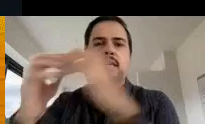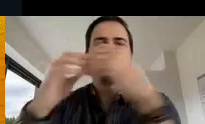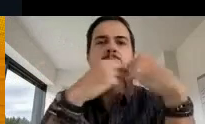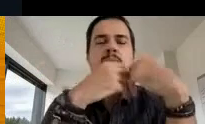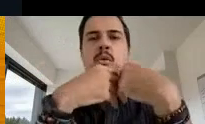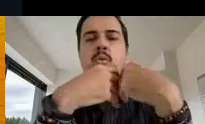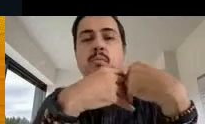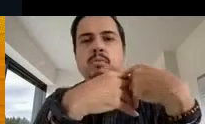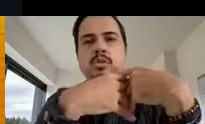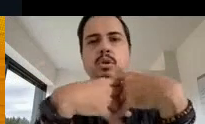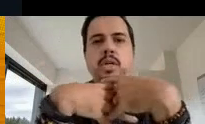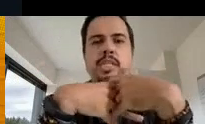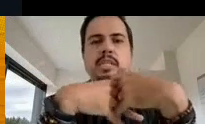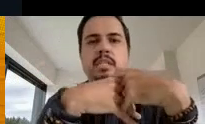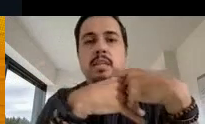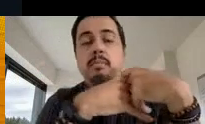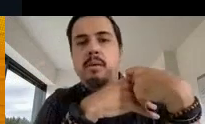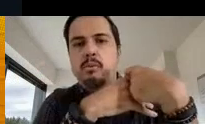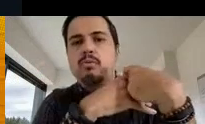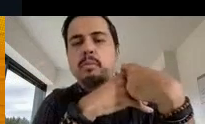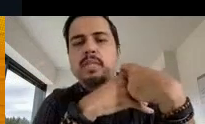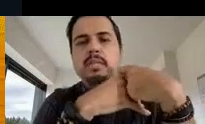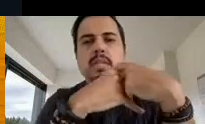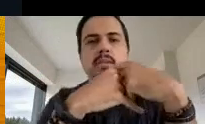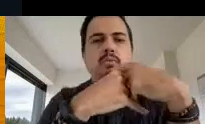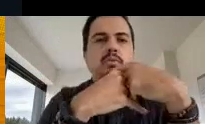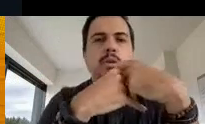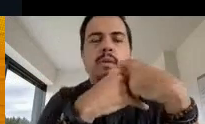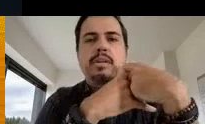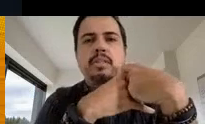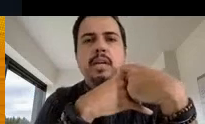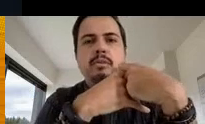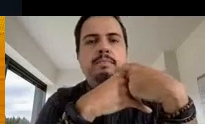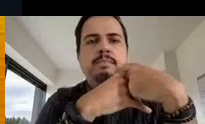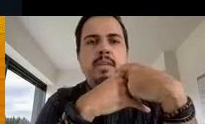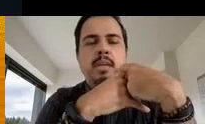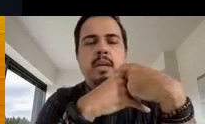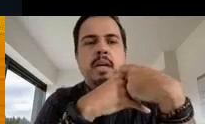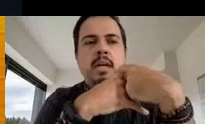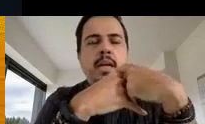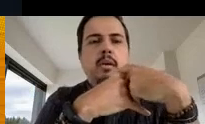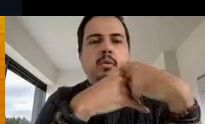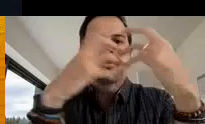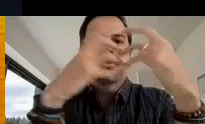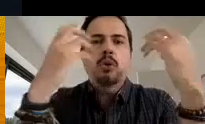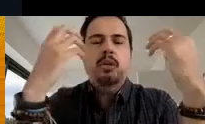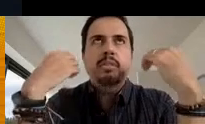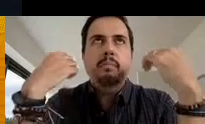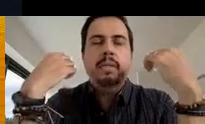não interessa. O moonshot também é muito romantizado, muito glamourizado.